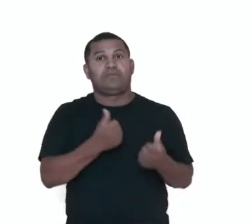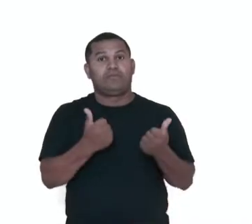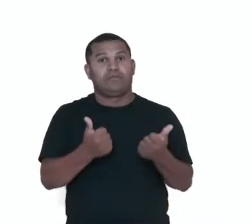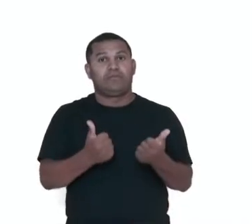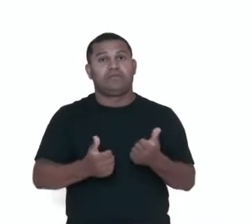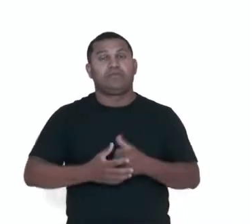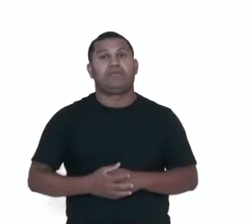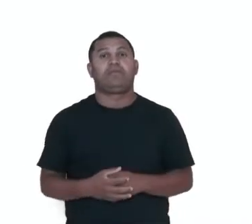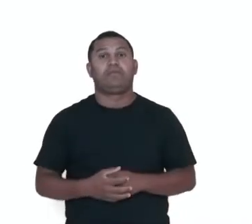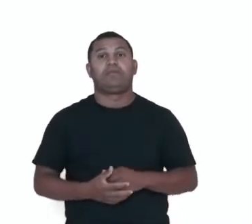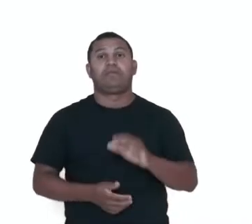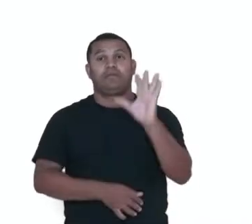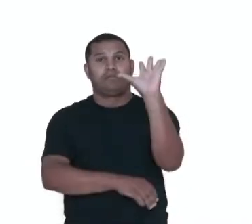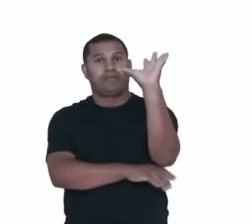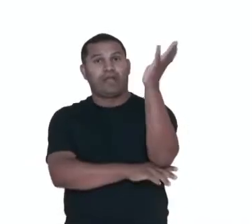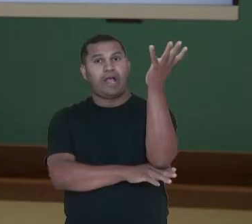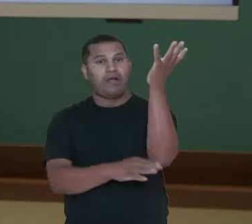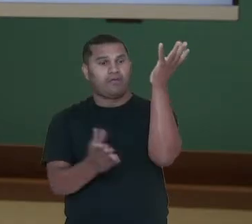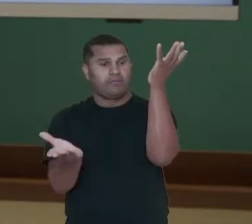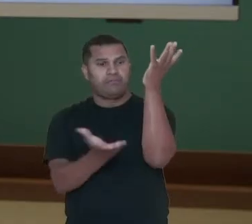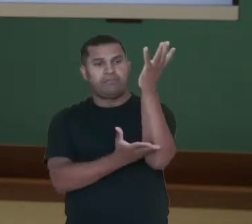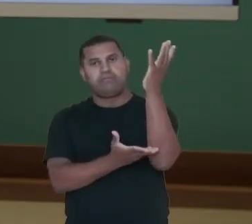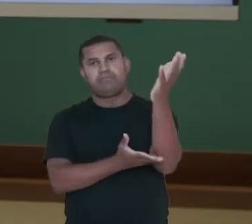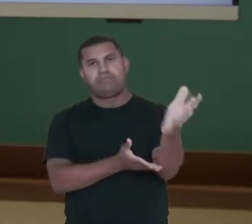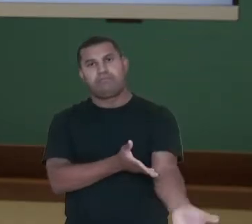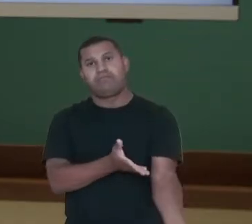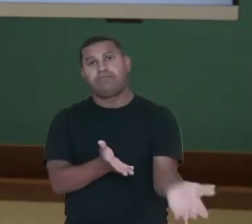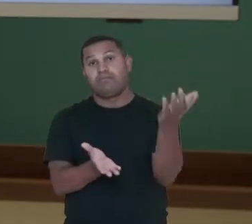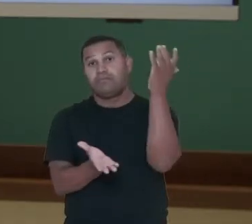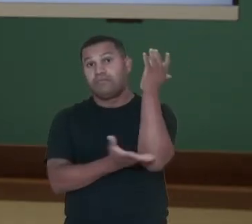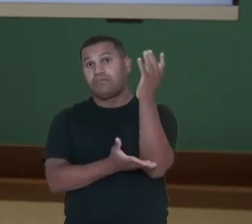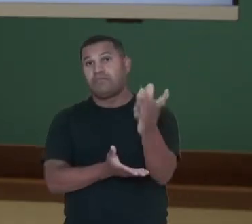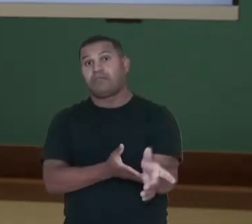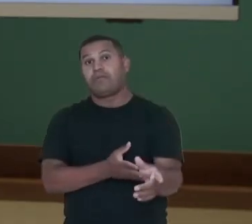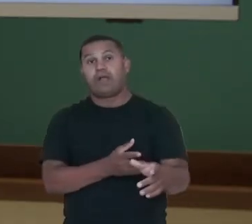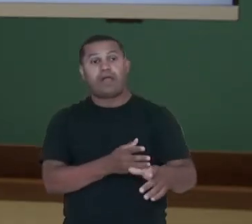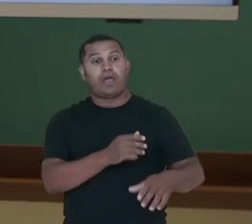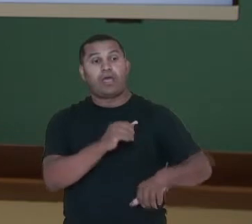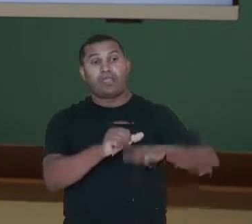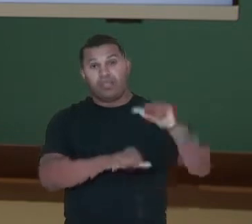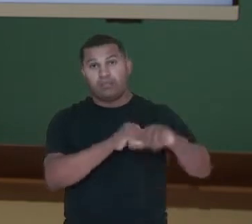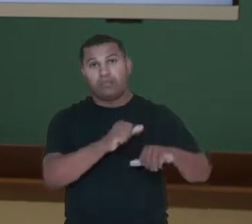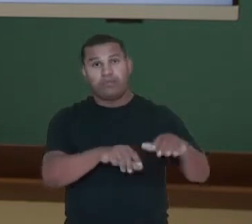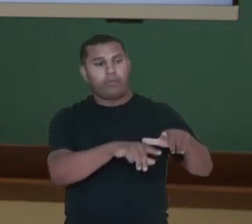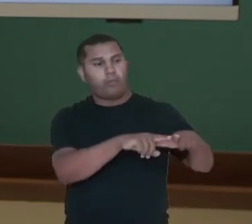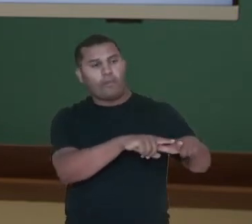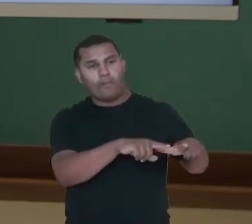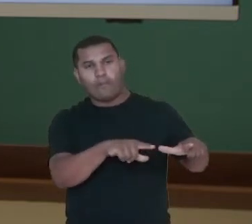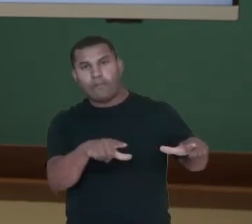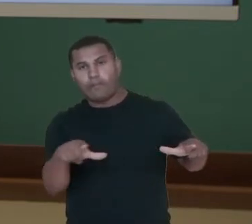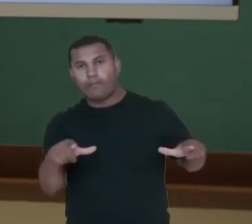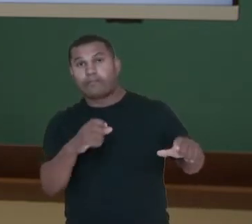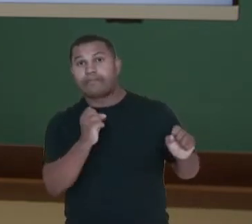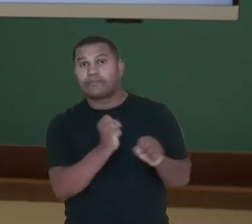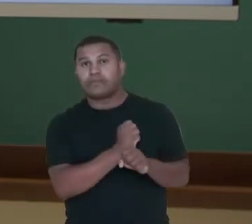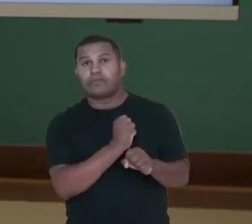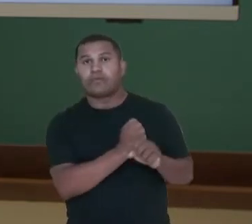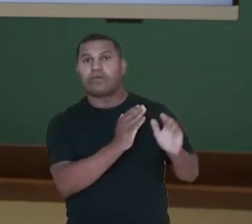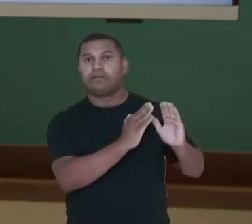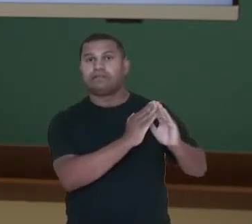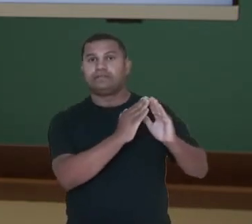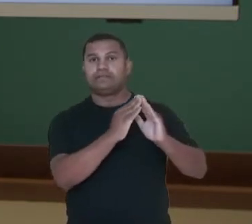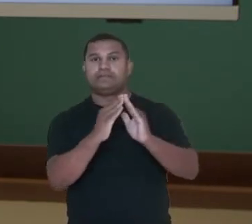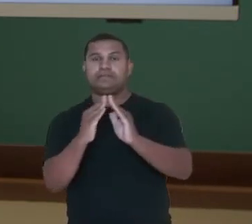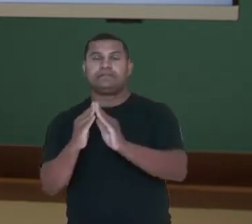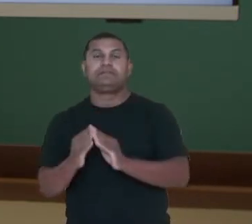cortam-se florestas, por exemplo, para fazer cidades, para virar local de habitação, para campos de agricultura. E